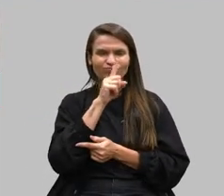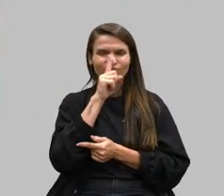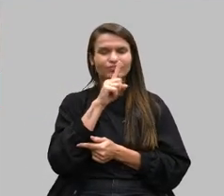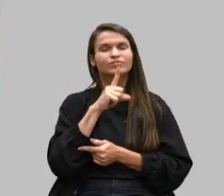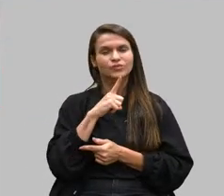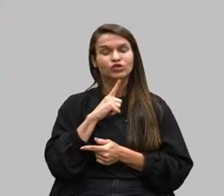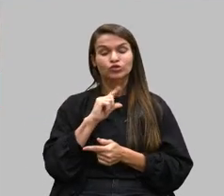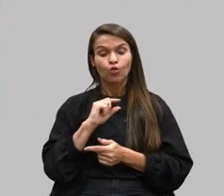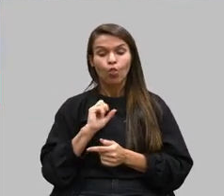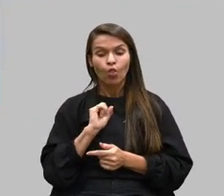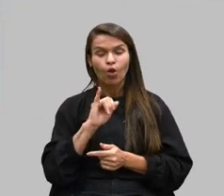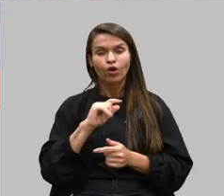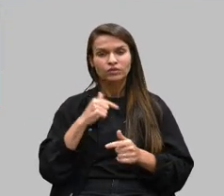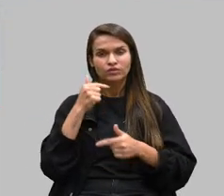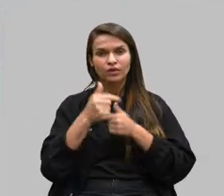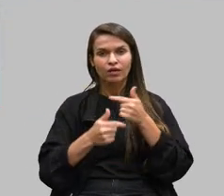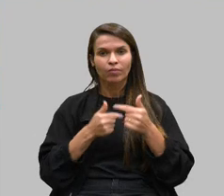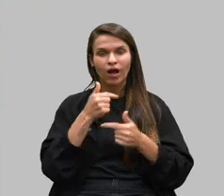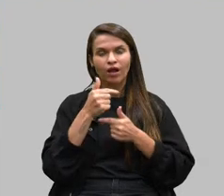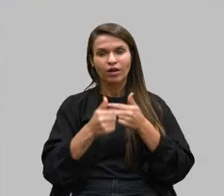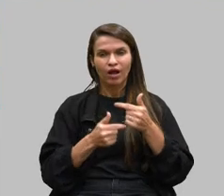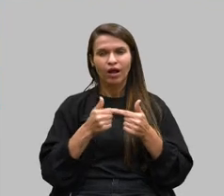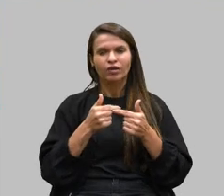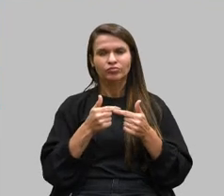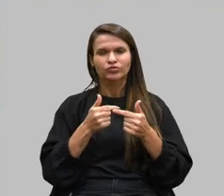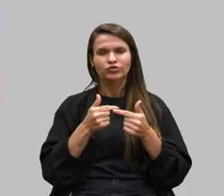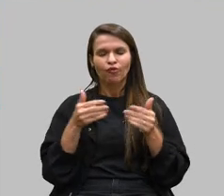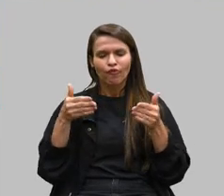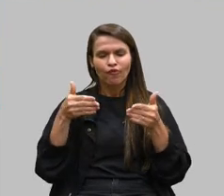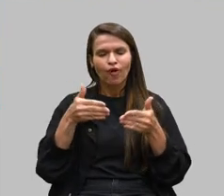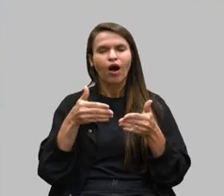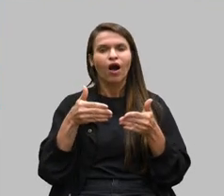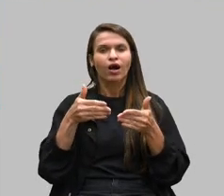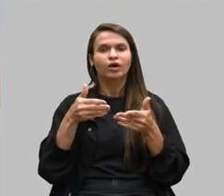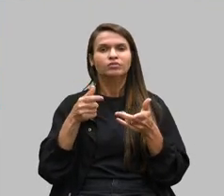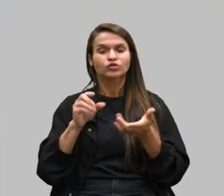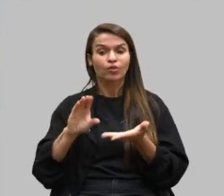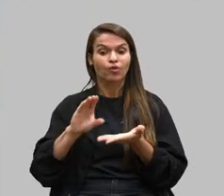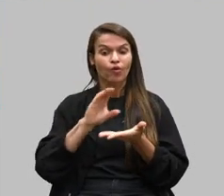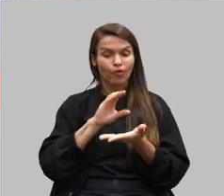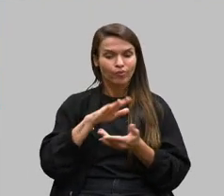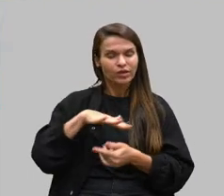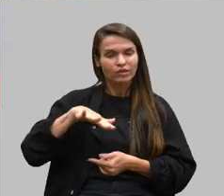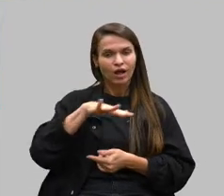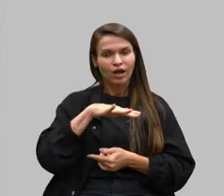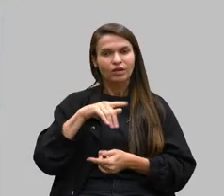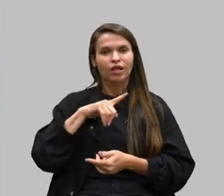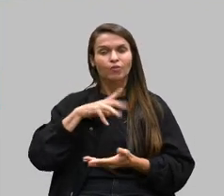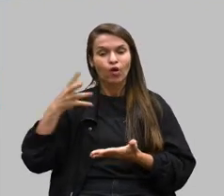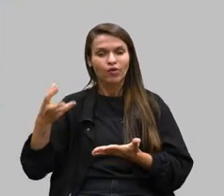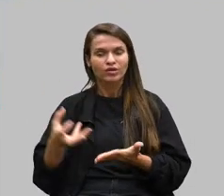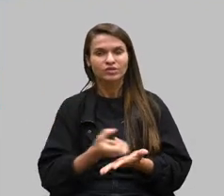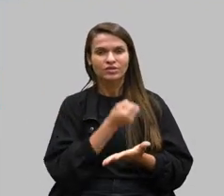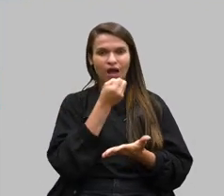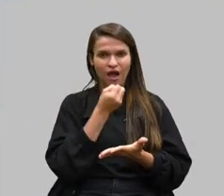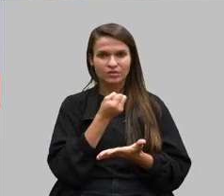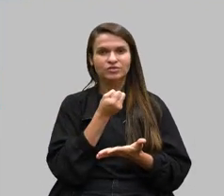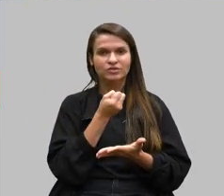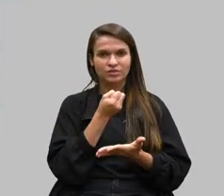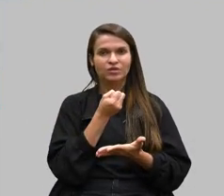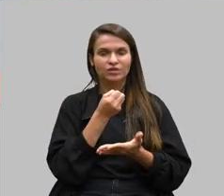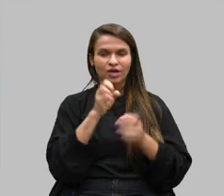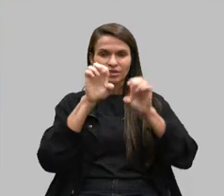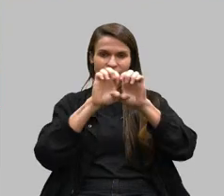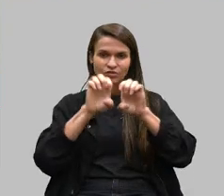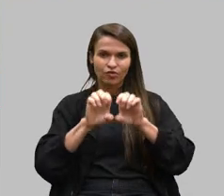trabalharmos e aport armos de alguma forma recursos nessa malha nós teremos o resgate dessa estrutura